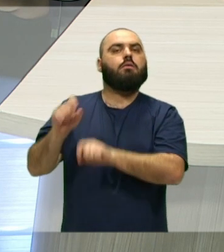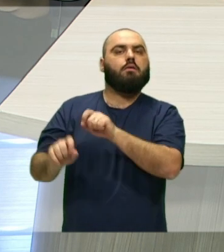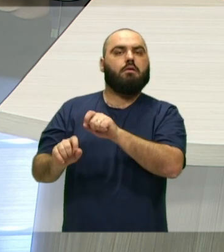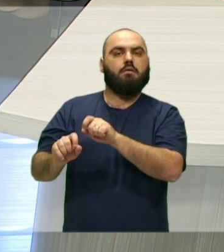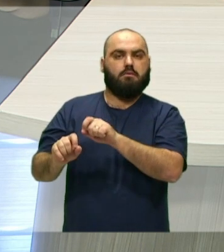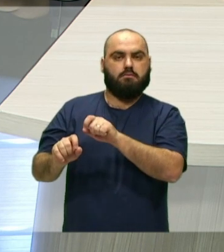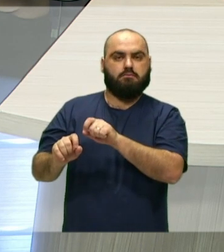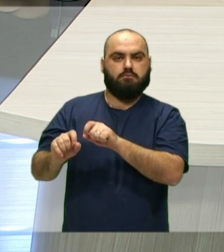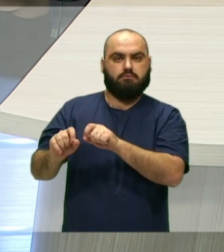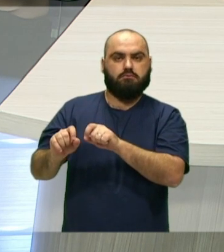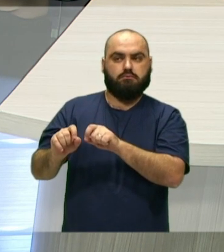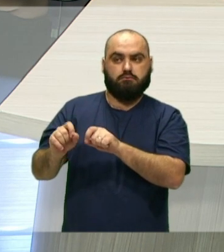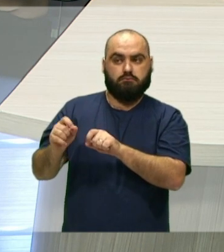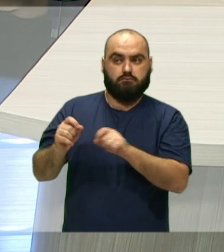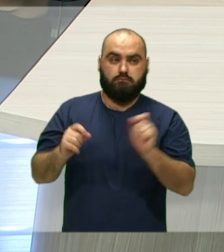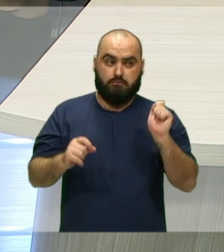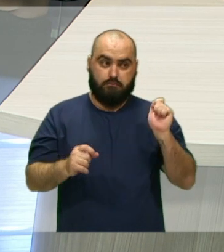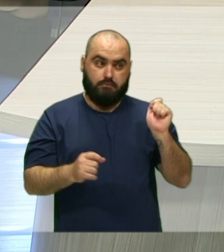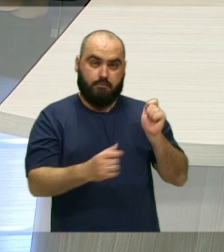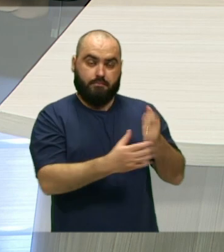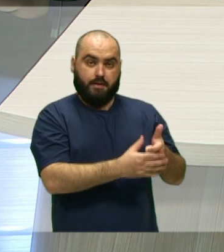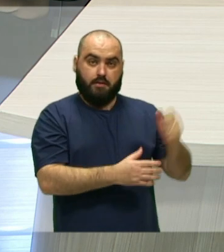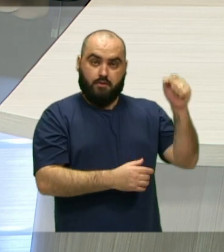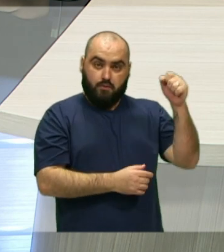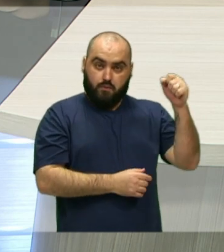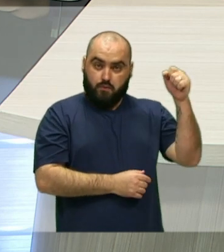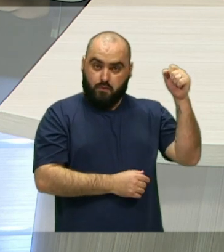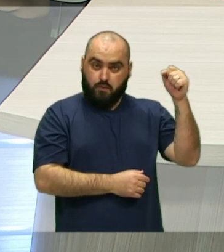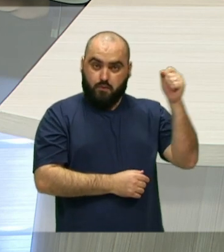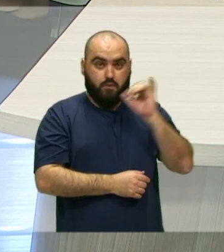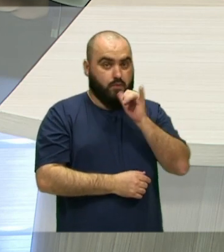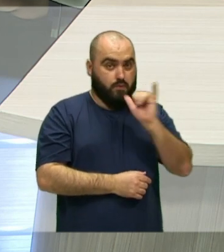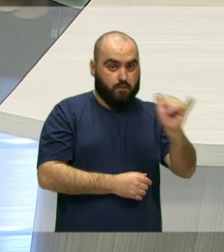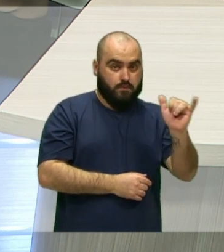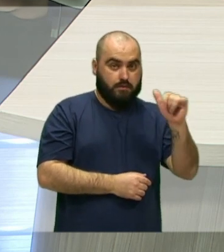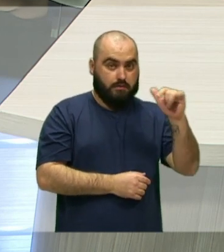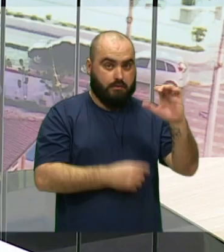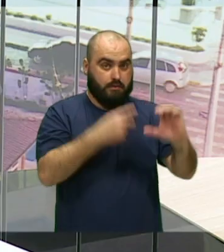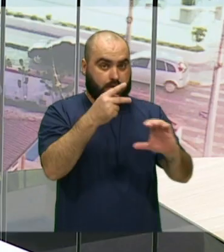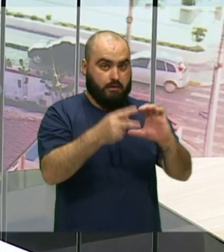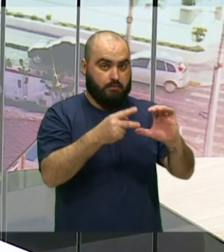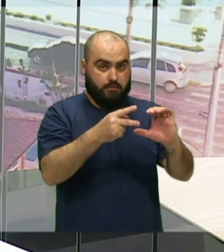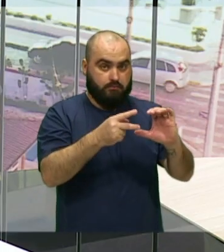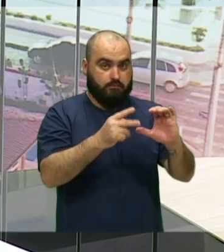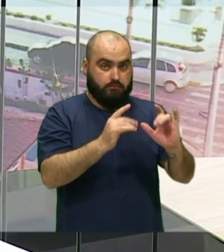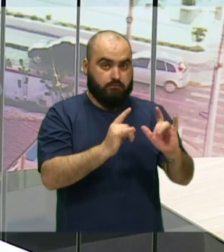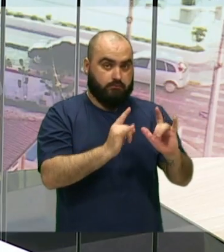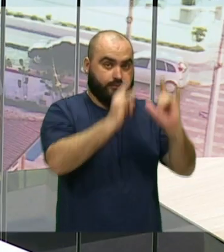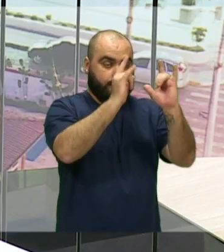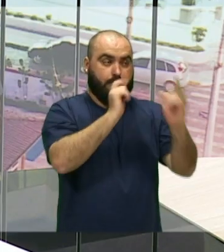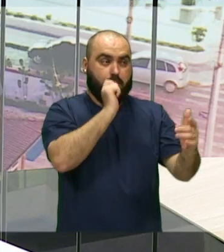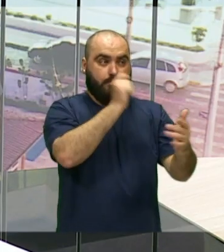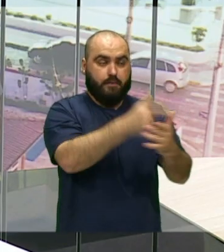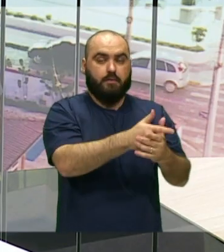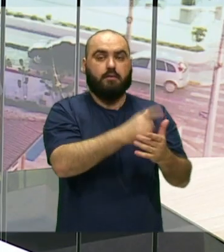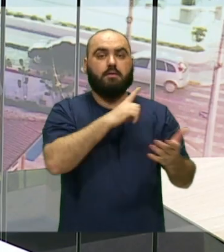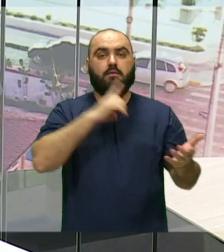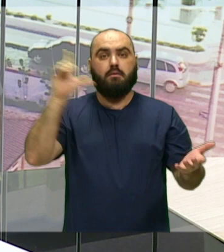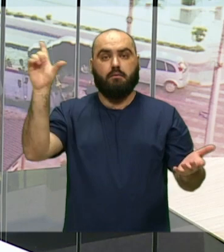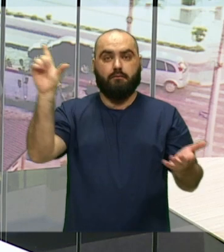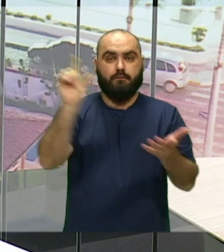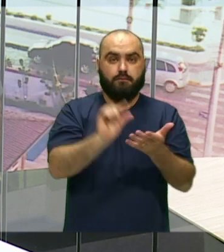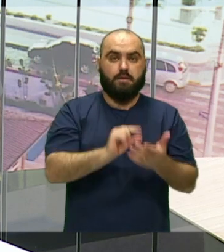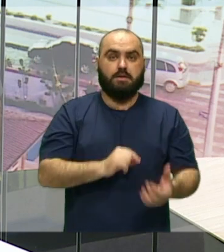redução na conta de energia eh de energia elétrica a gente teve uma redução de